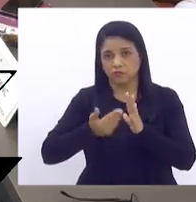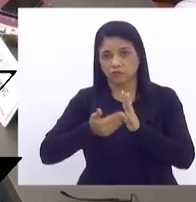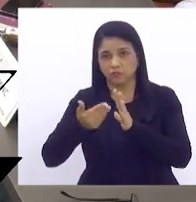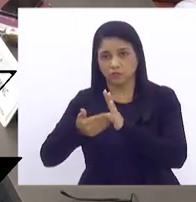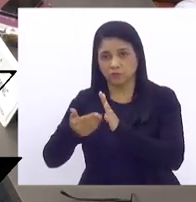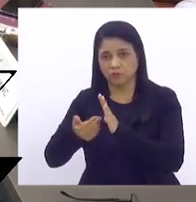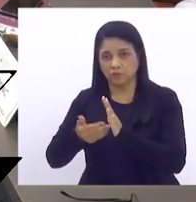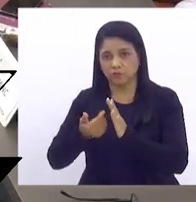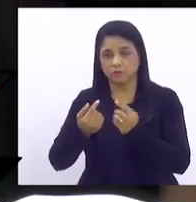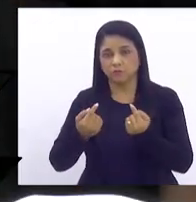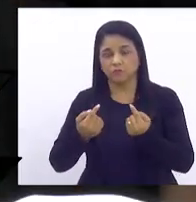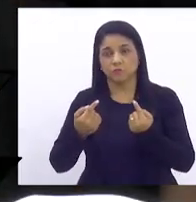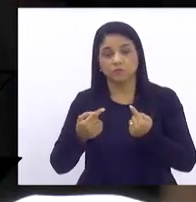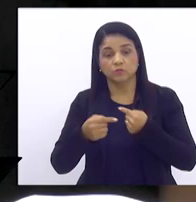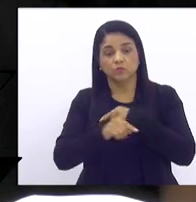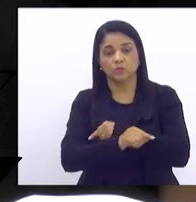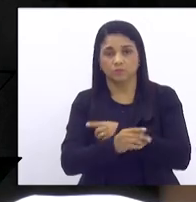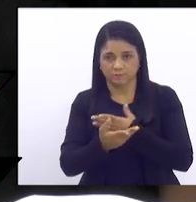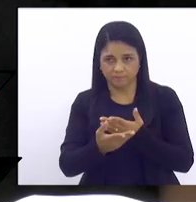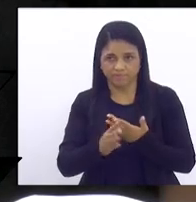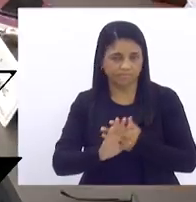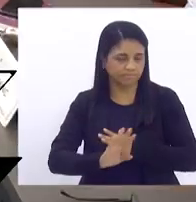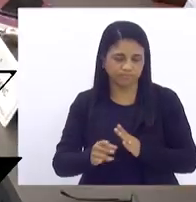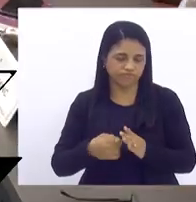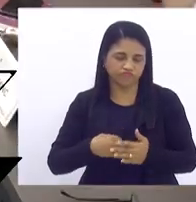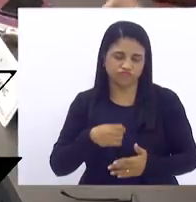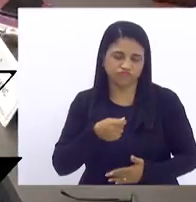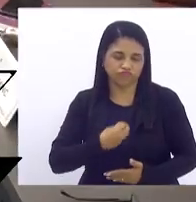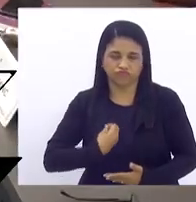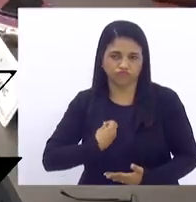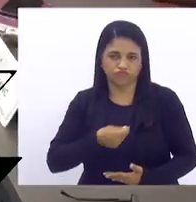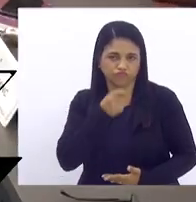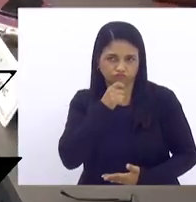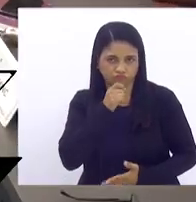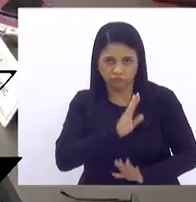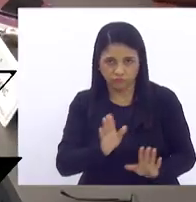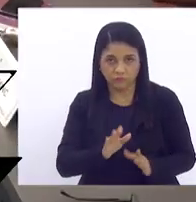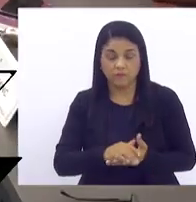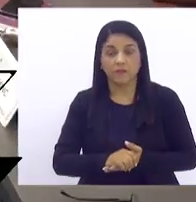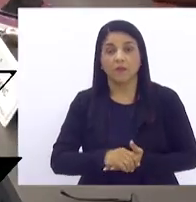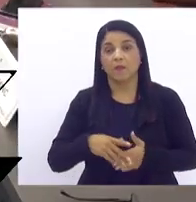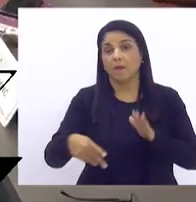disposições em contrário, sim, isso não existe mais. Perfeito. Olha, o PL